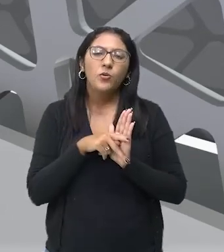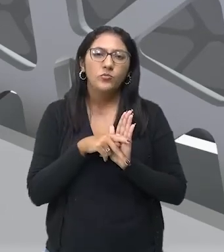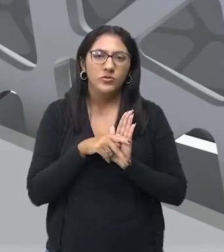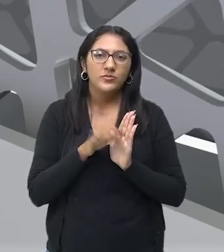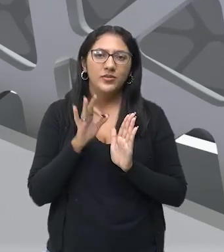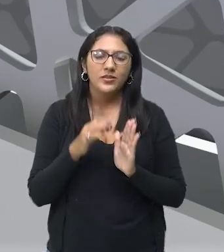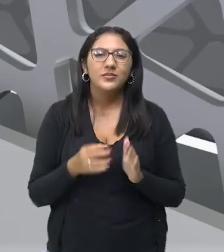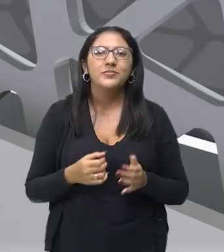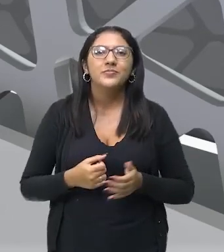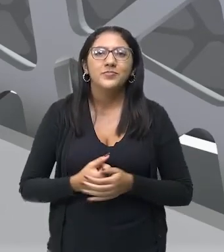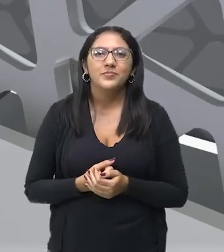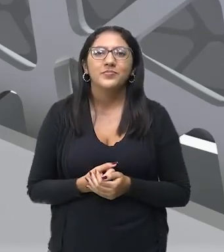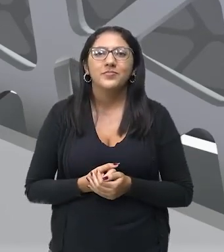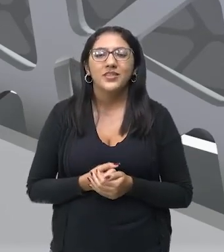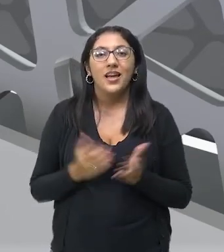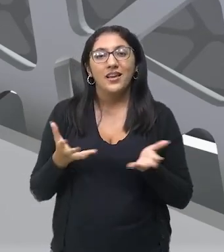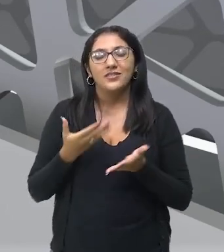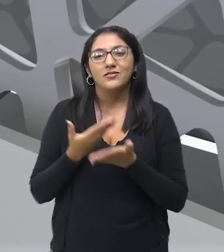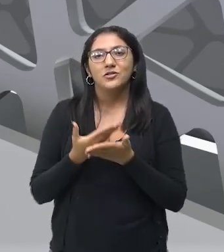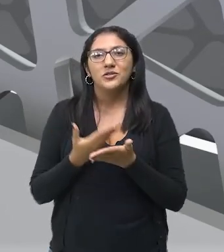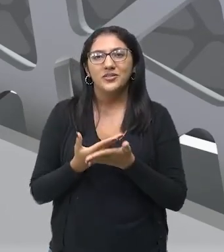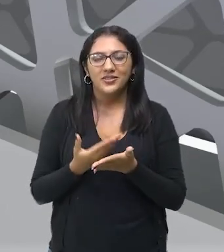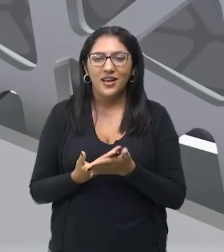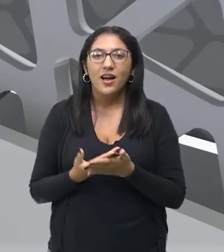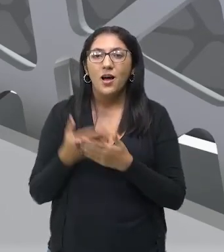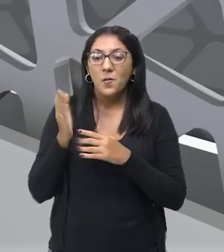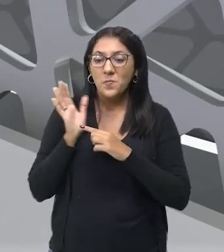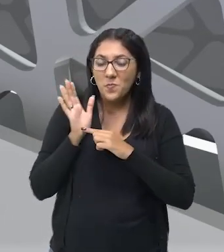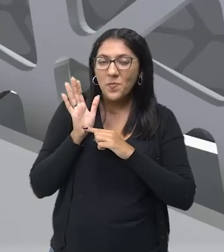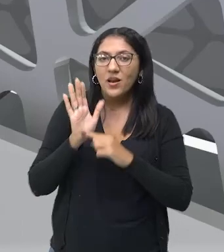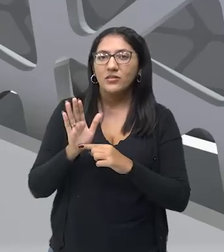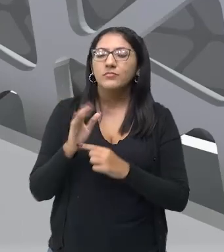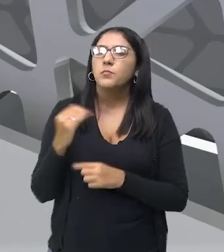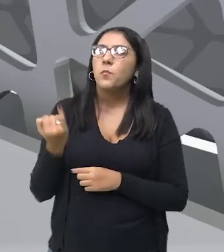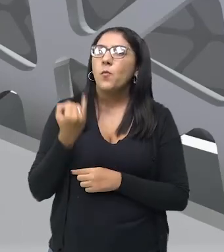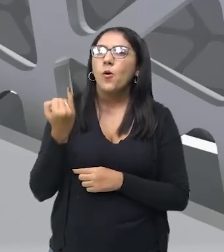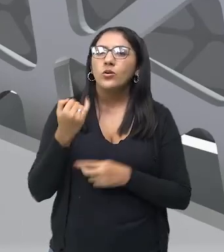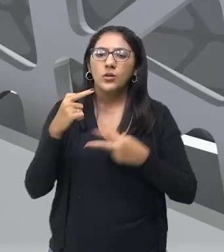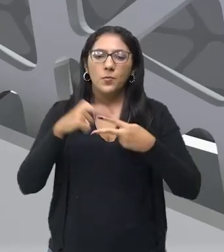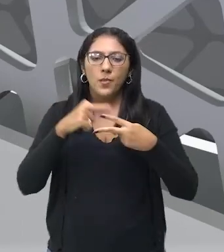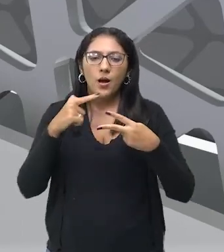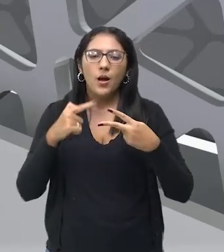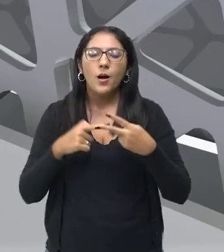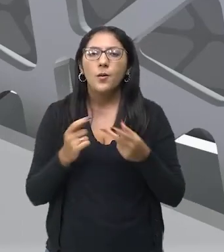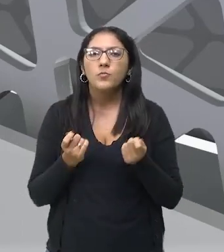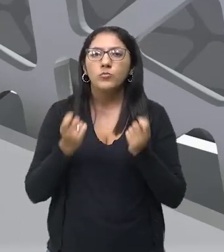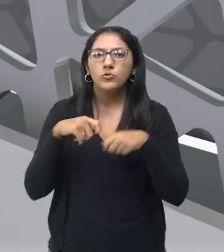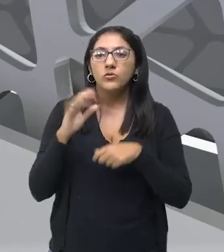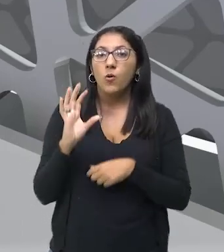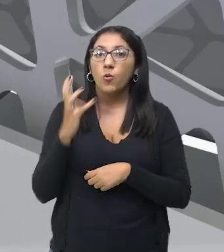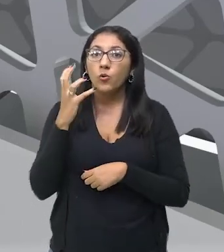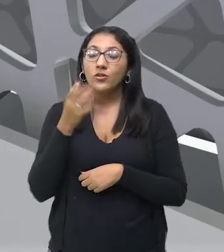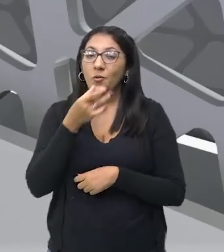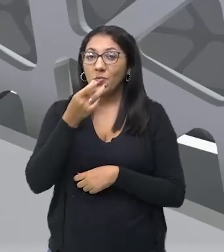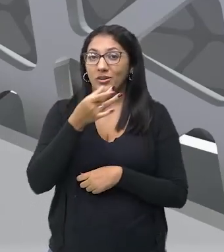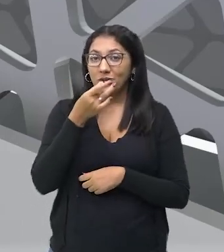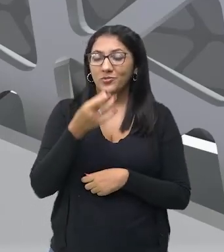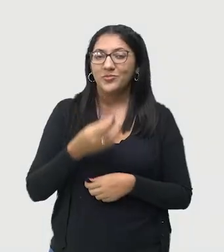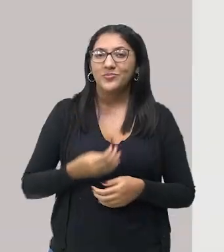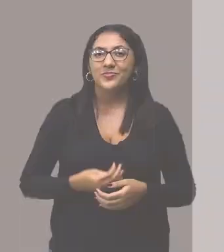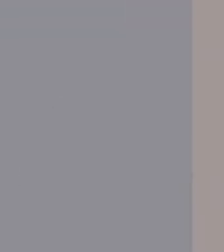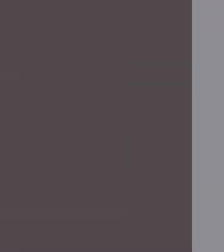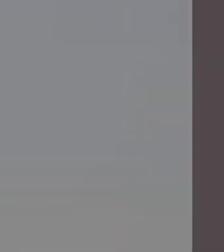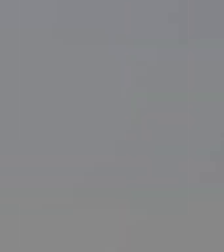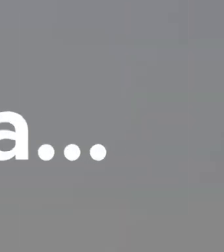aparecerem. Certo, pessoal? Essa foi a nossa aula que mostra a importância entre distinguir aquilo que é fato e aquilo que é opinião.